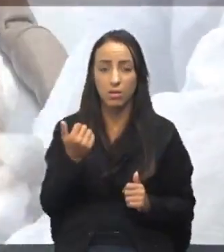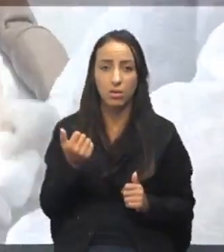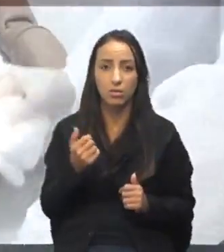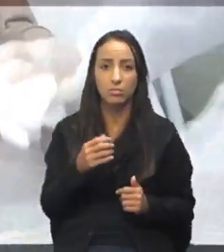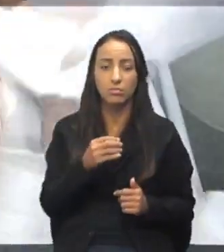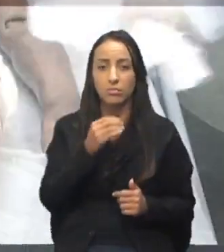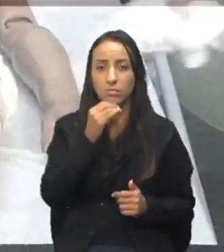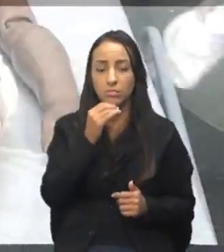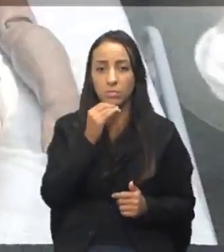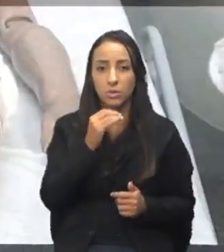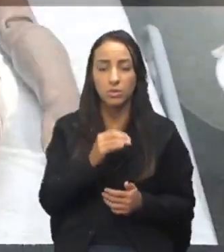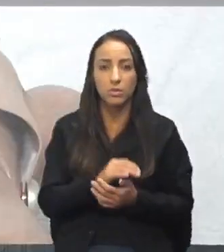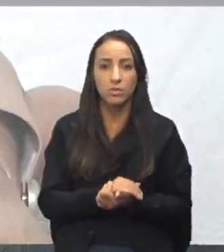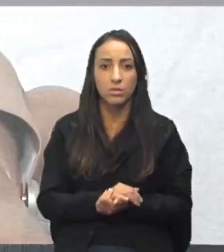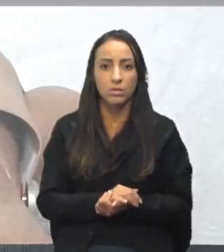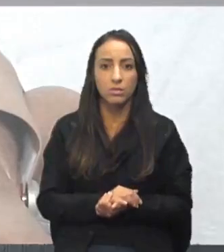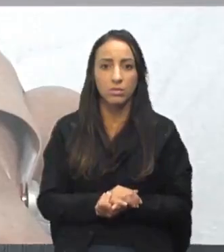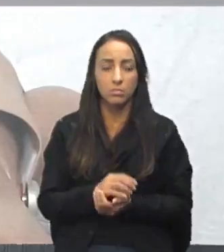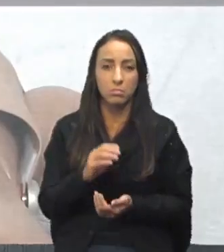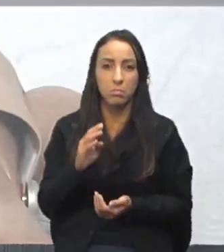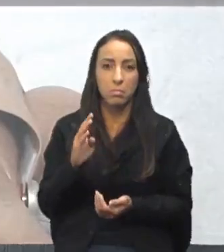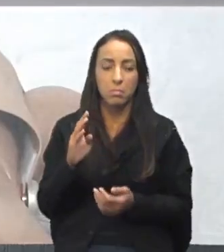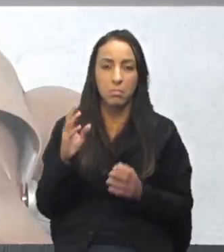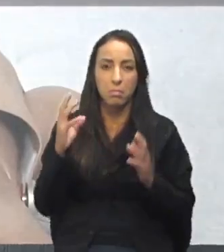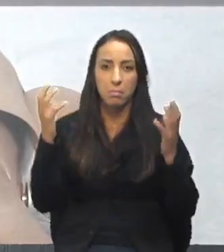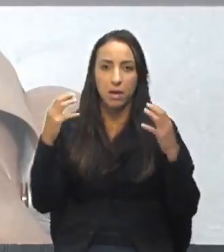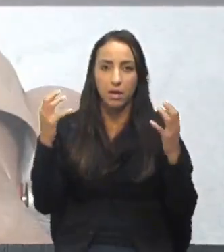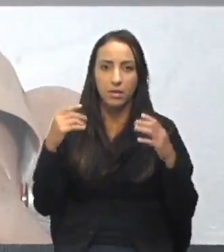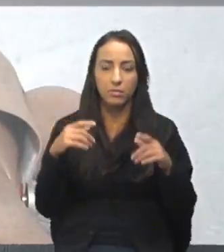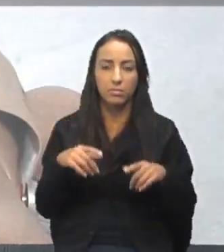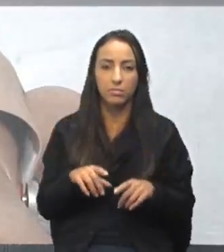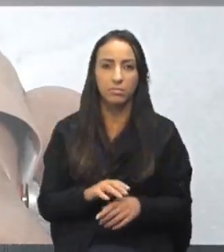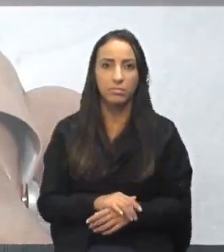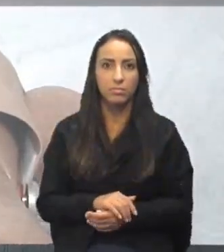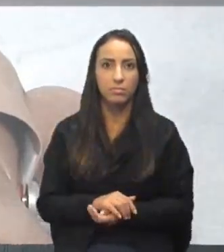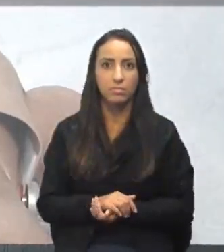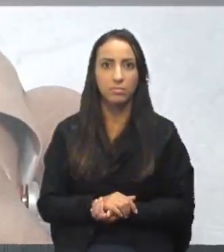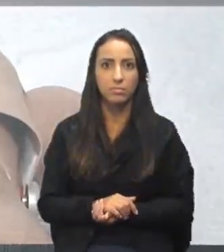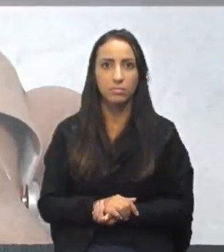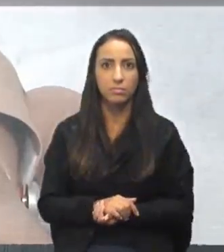seja, a realização de um banho.